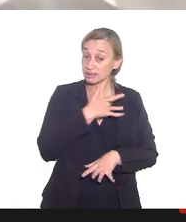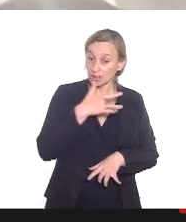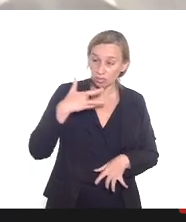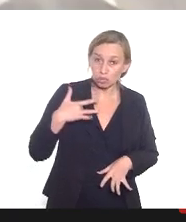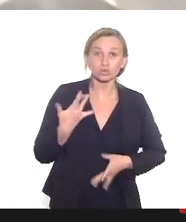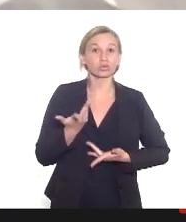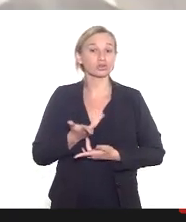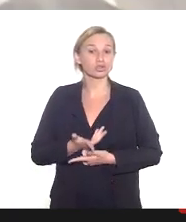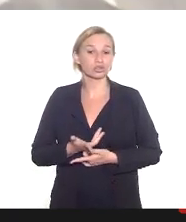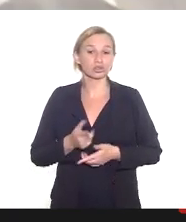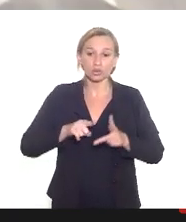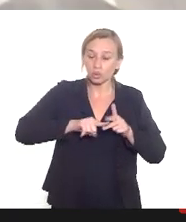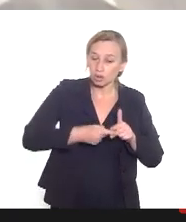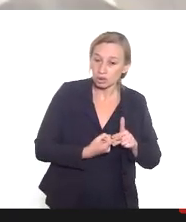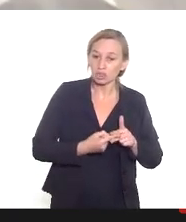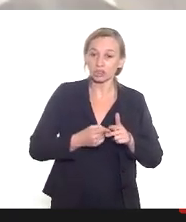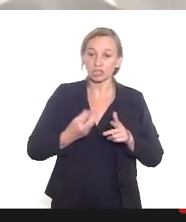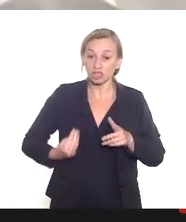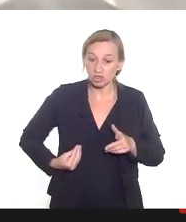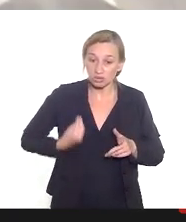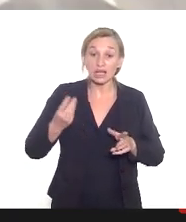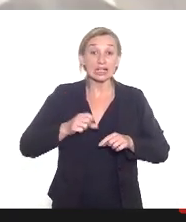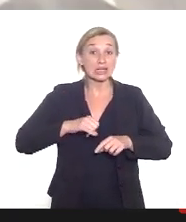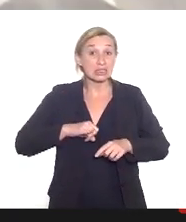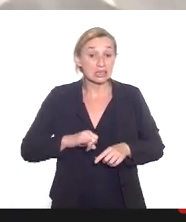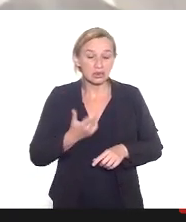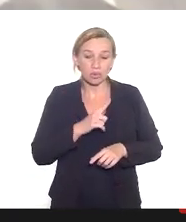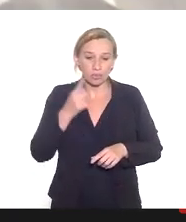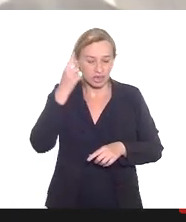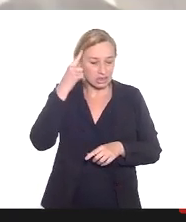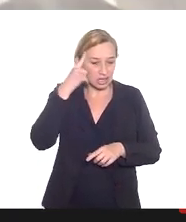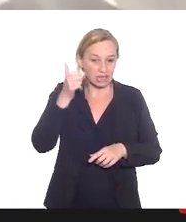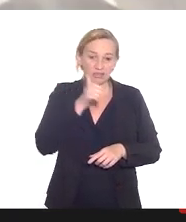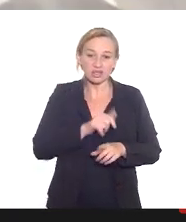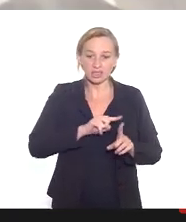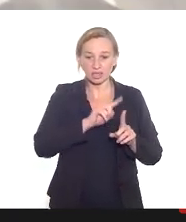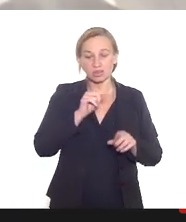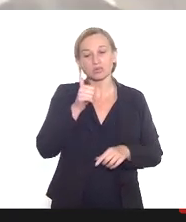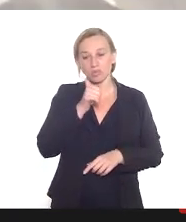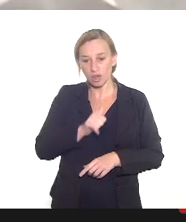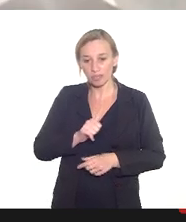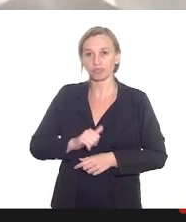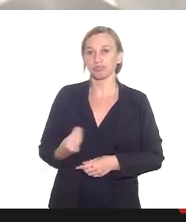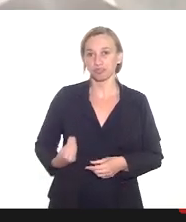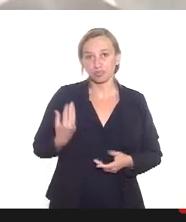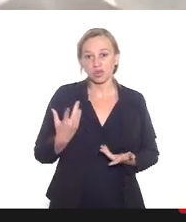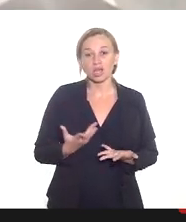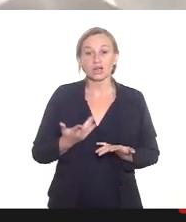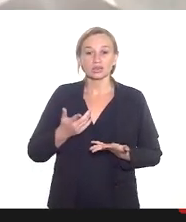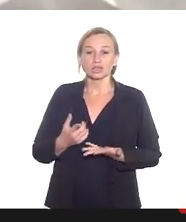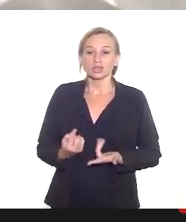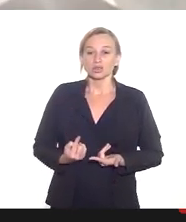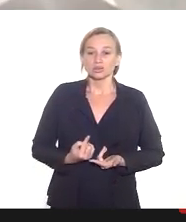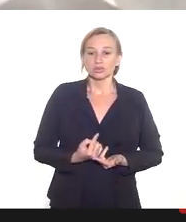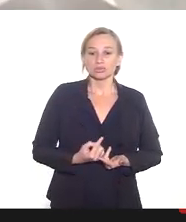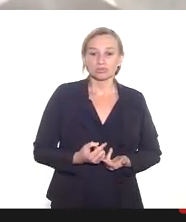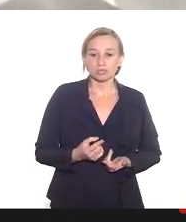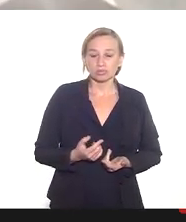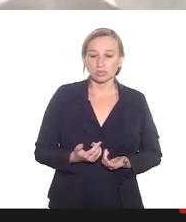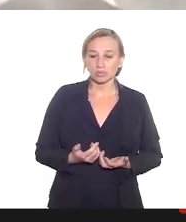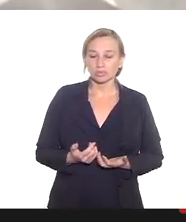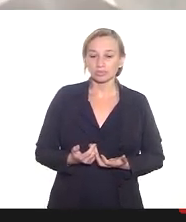de manutenção de vida sem pensar na vida das mulheres né então nenhuma vida menos